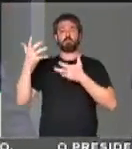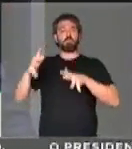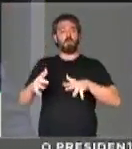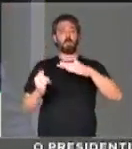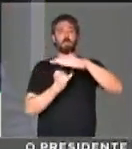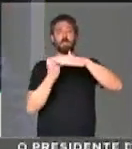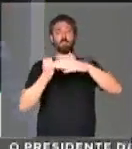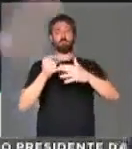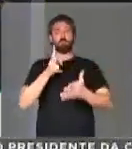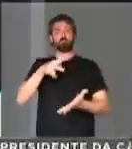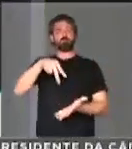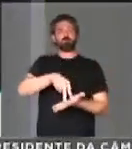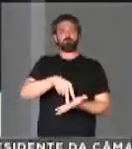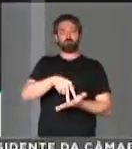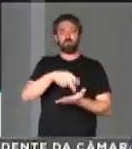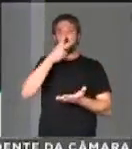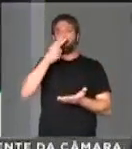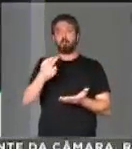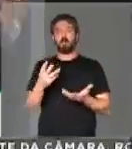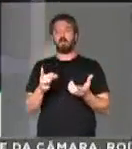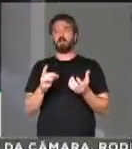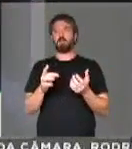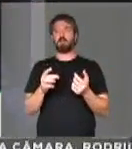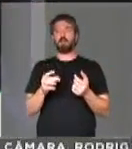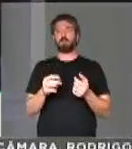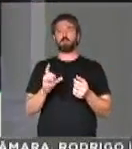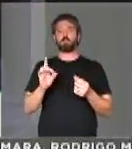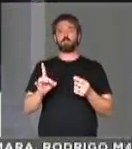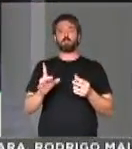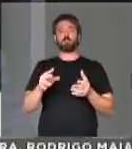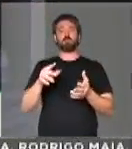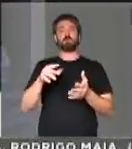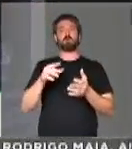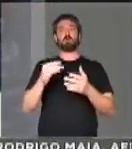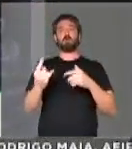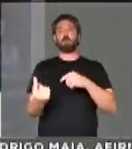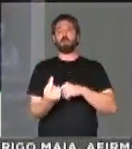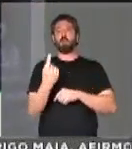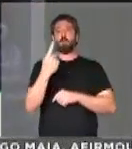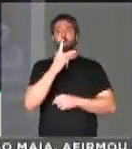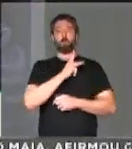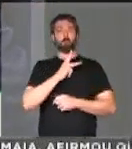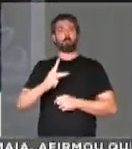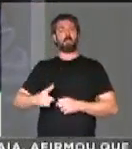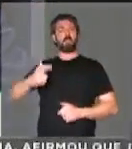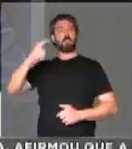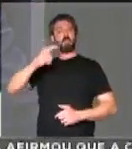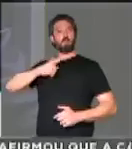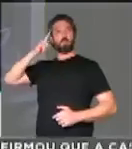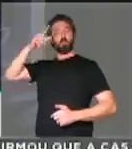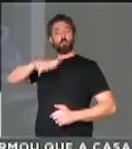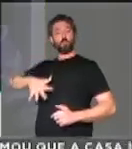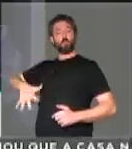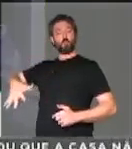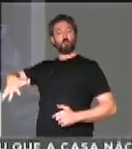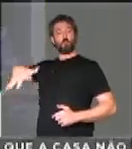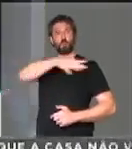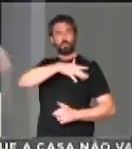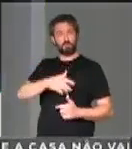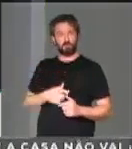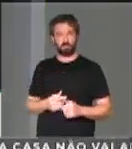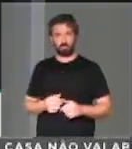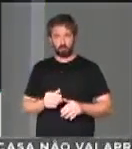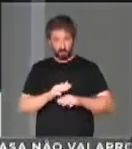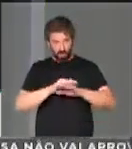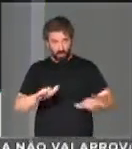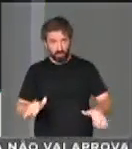pé. Para que pareça só parar de pé a instituição Presidência da República. São